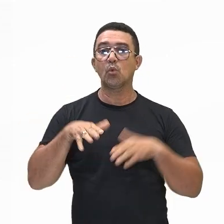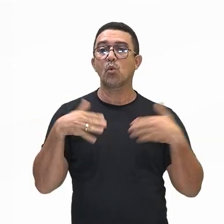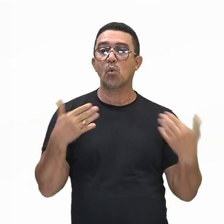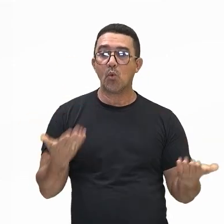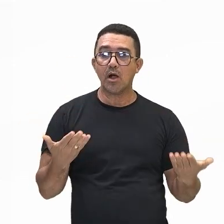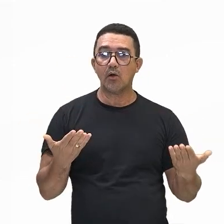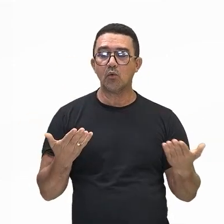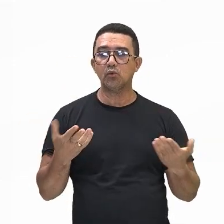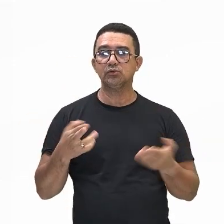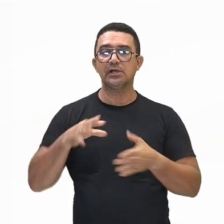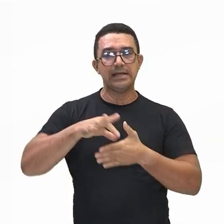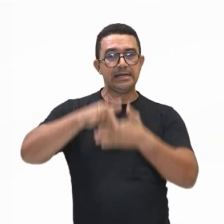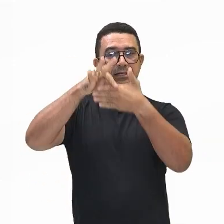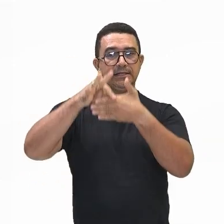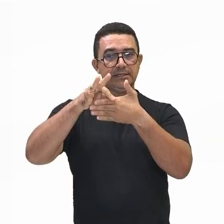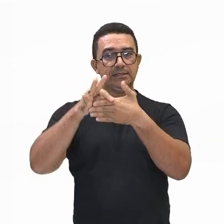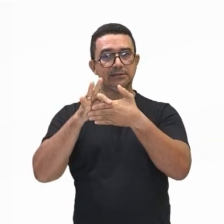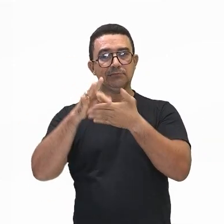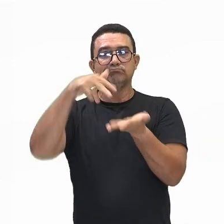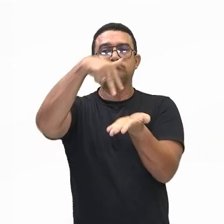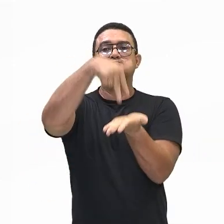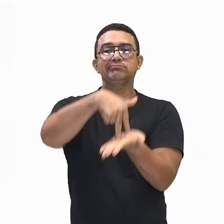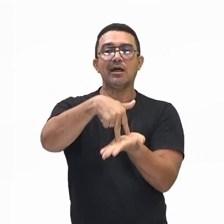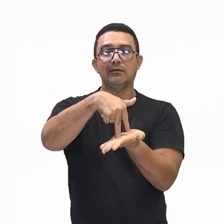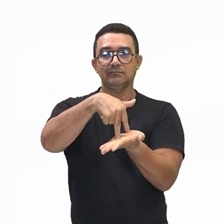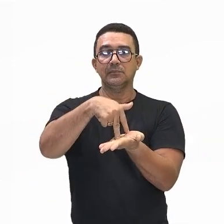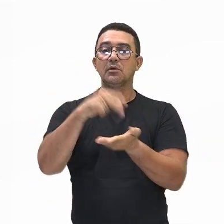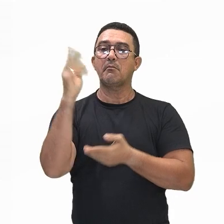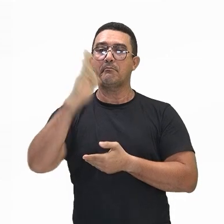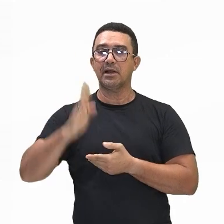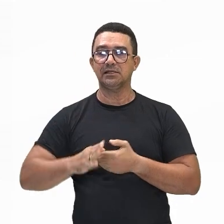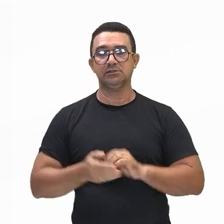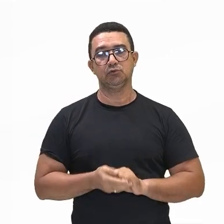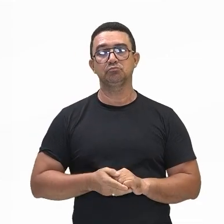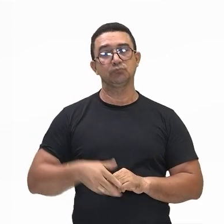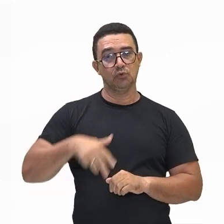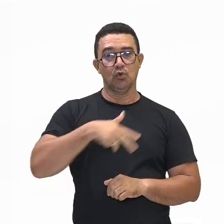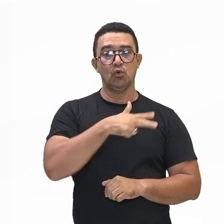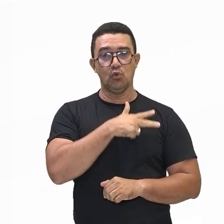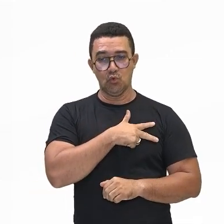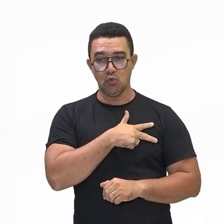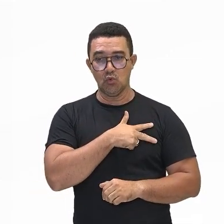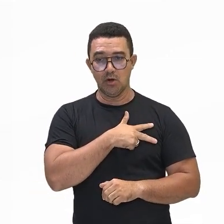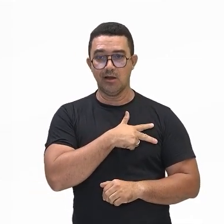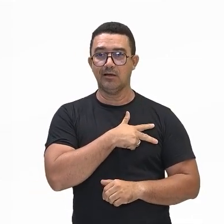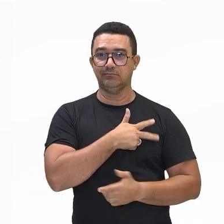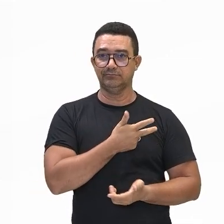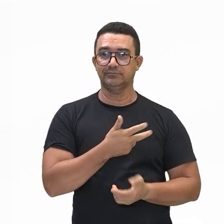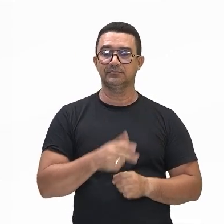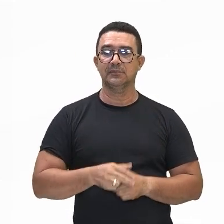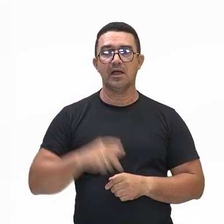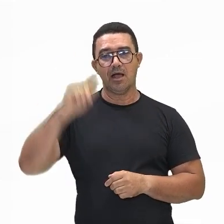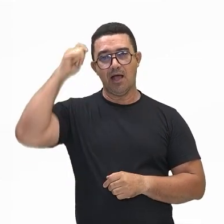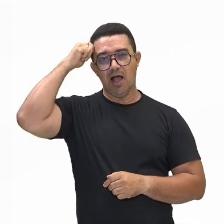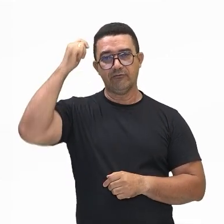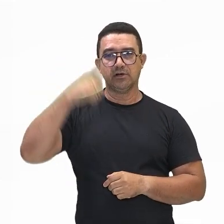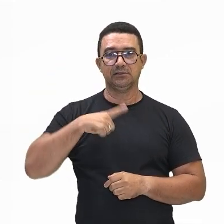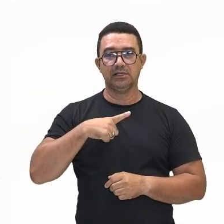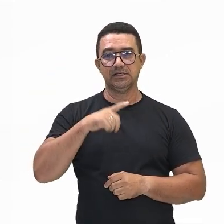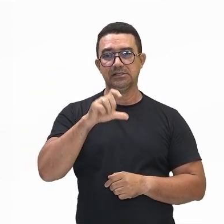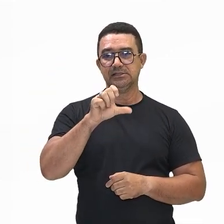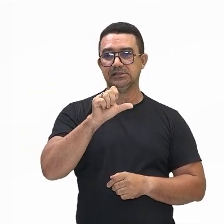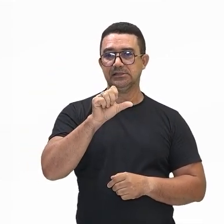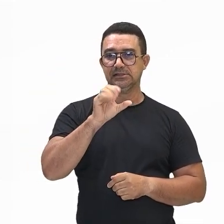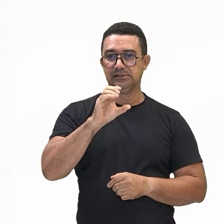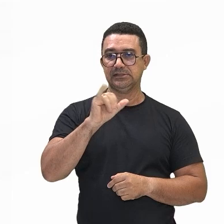presentes presencialmente lá? No Brasil, Luiz Inácio Lula da Silva, né? Na África do Sul nós tivemos Cyril